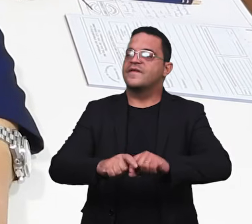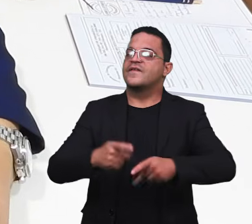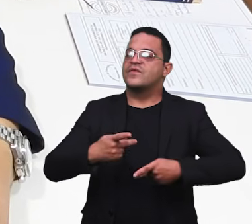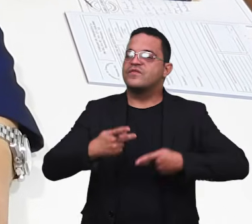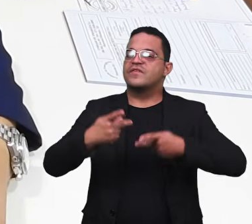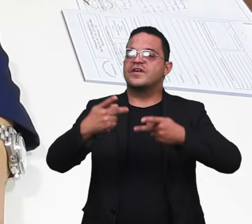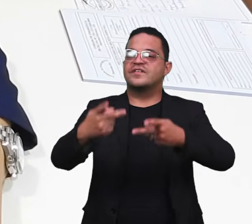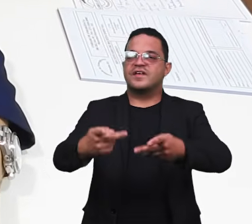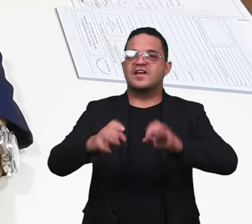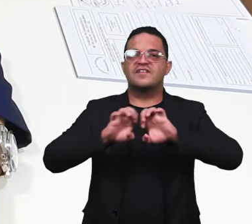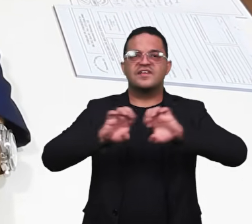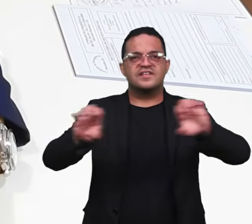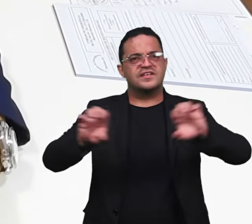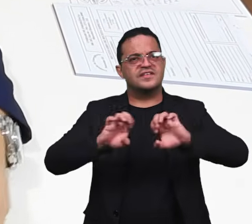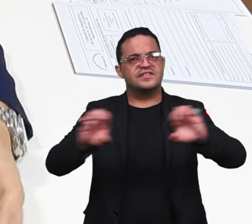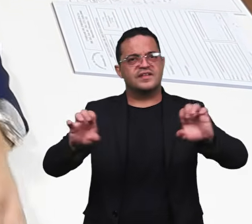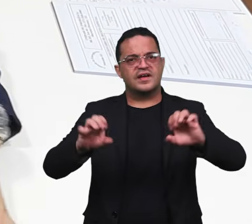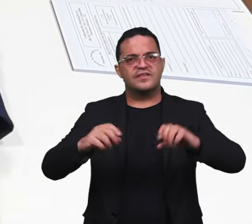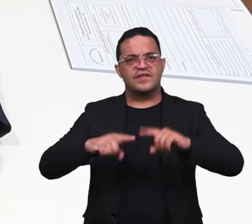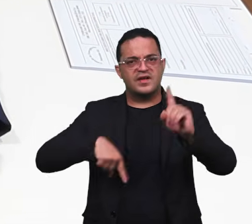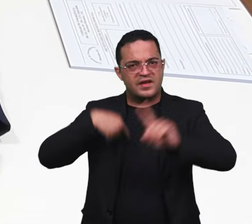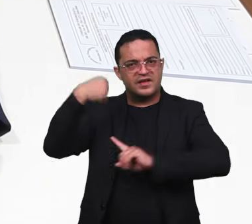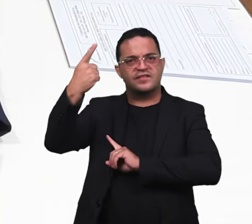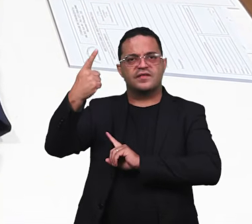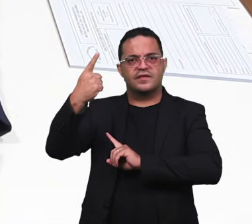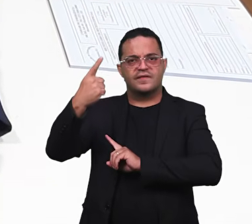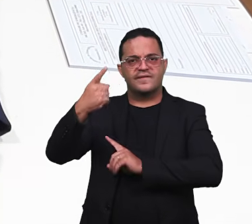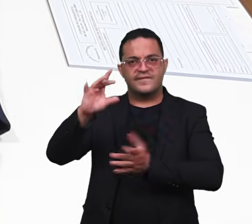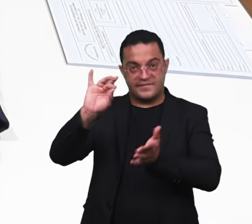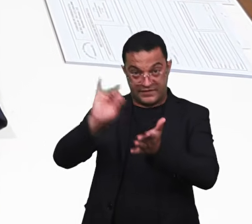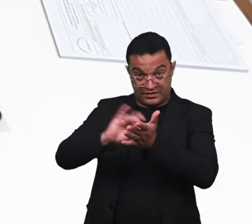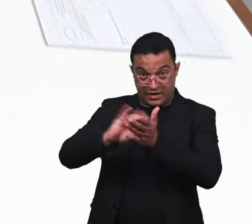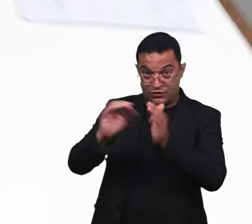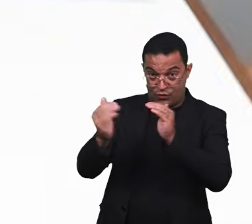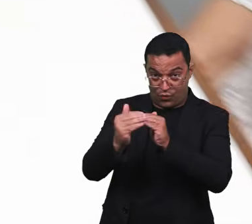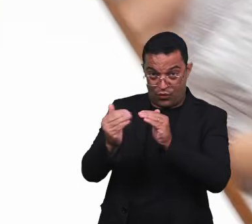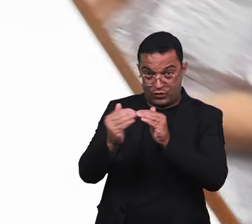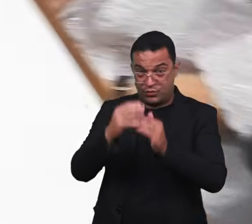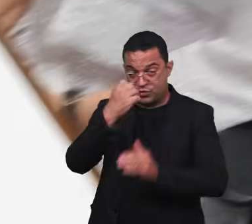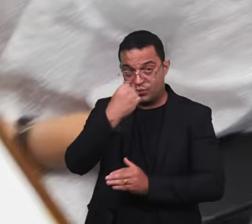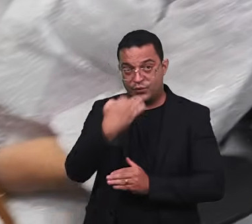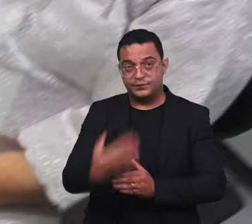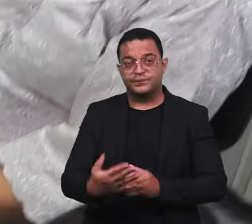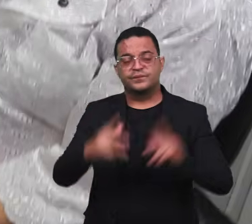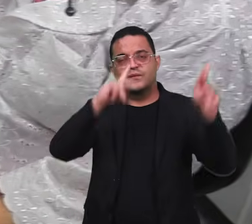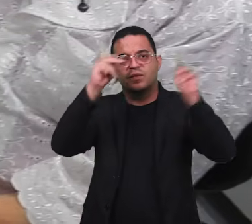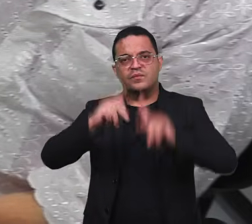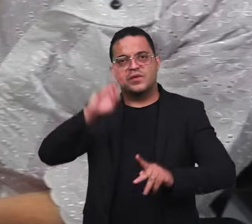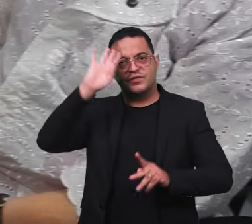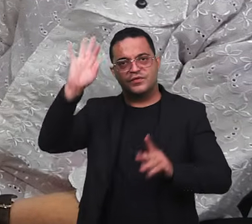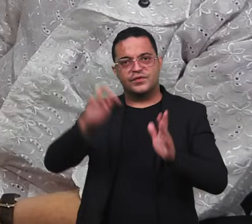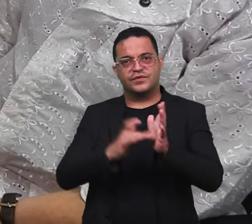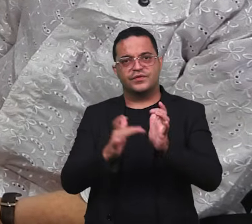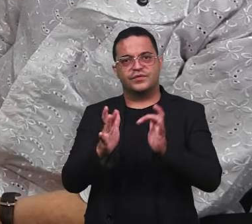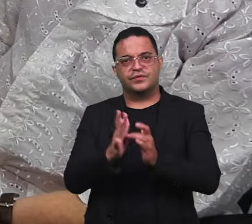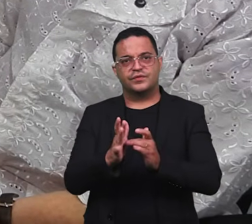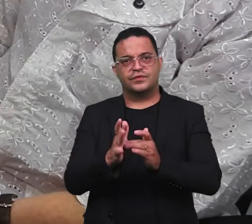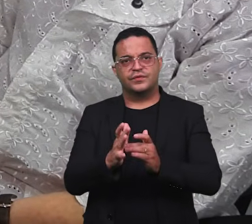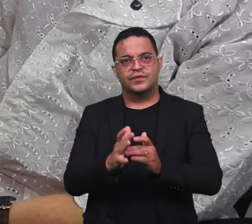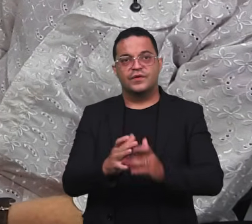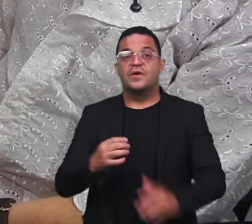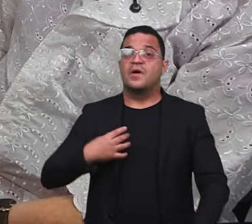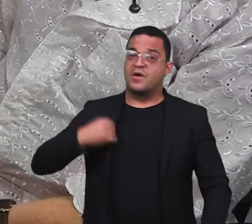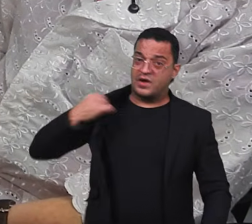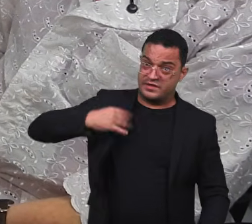você vai frutificar. E é isso que nós temos feito na igreja, né, doutora Regina? É verdade. É muito bom. A